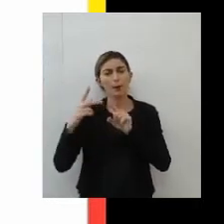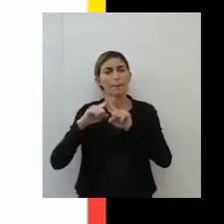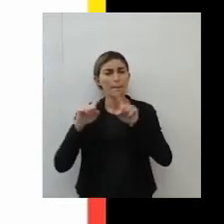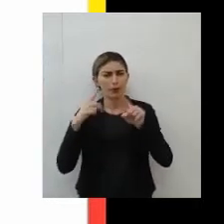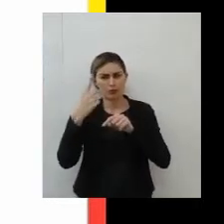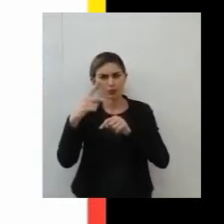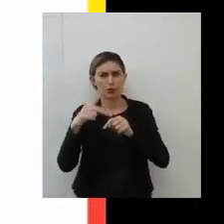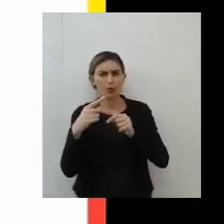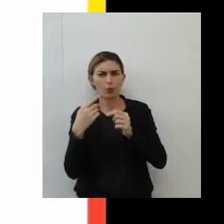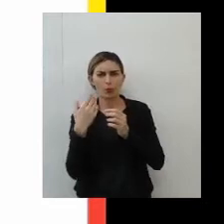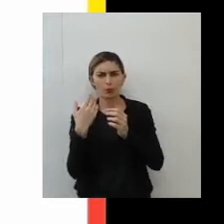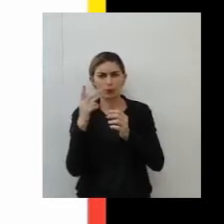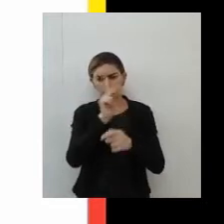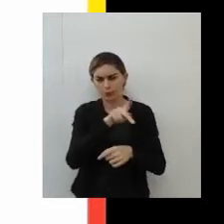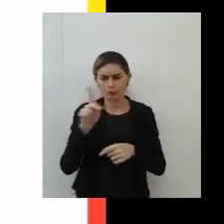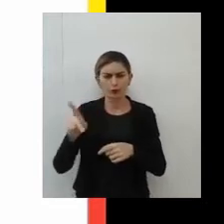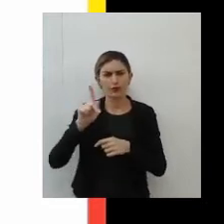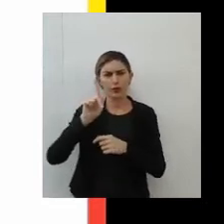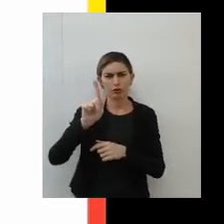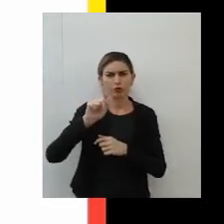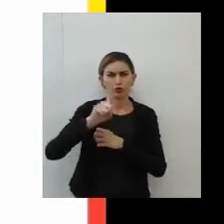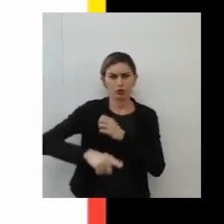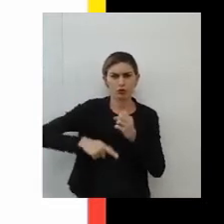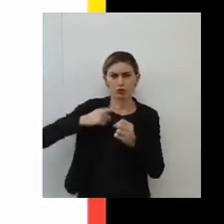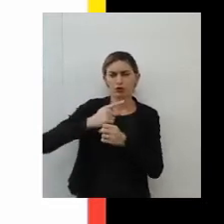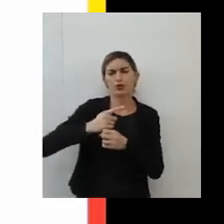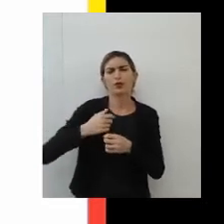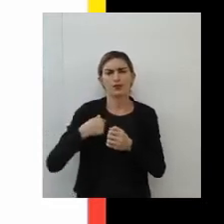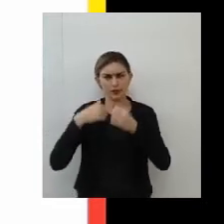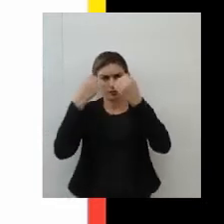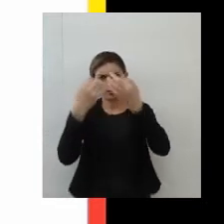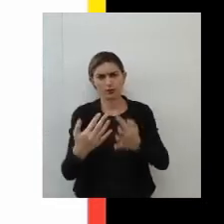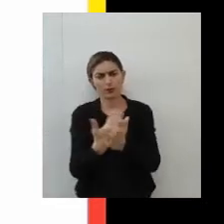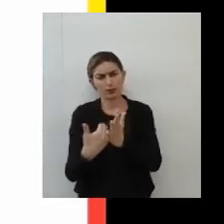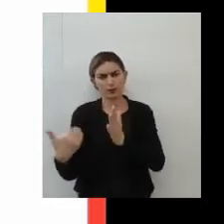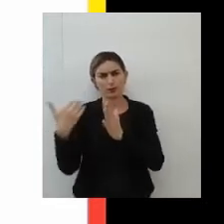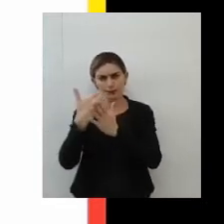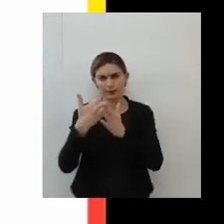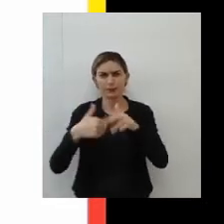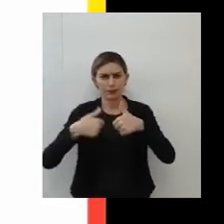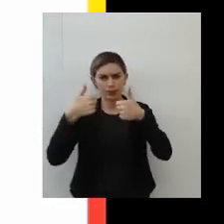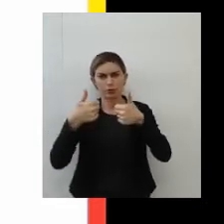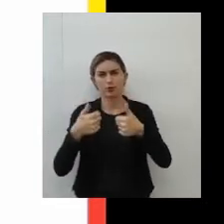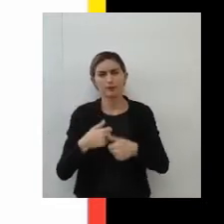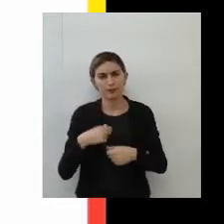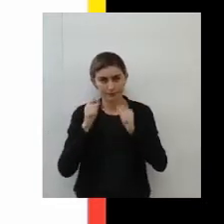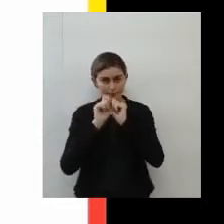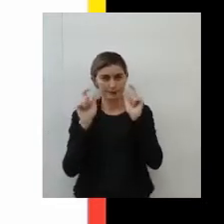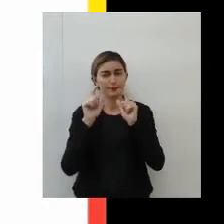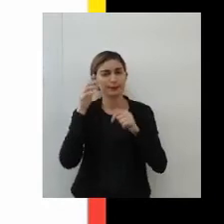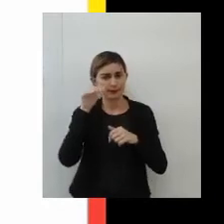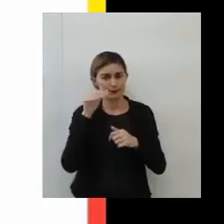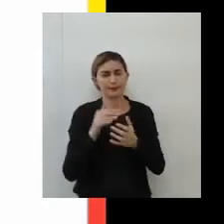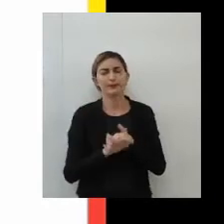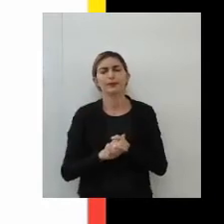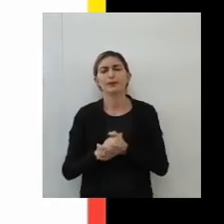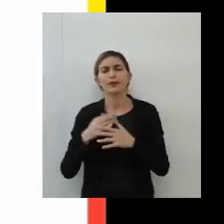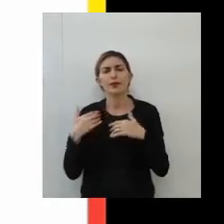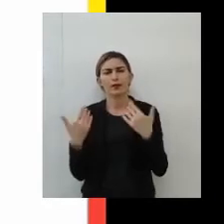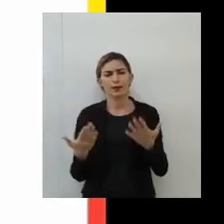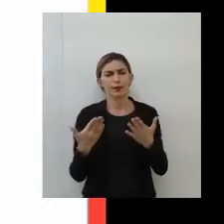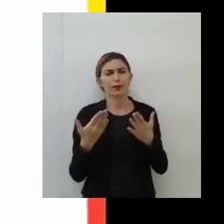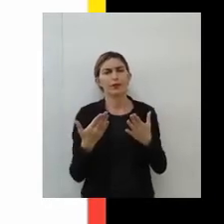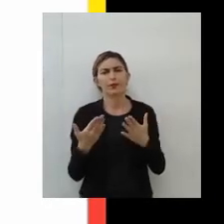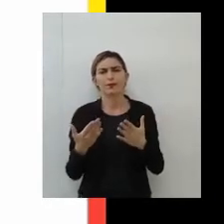Geografia Humana, Geopolítica, vai te explicar melhor, tá certo? Então, fique esperto nessa curiosidade. Então, a gente vai ter aí,